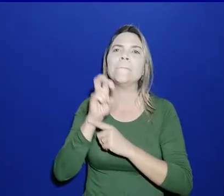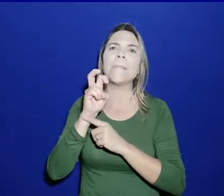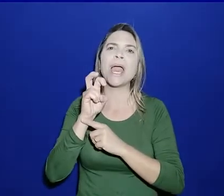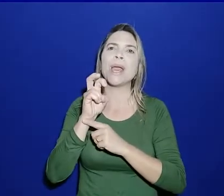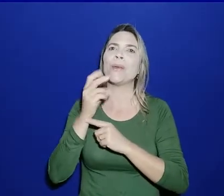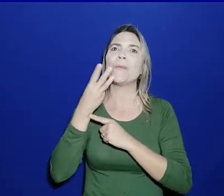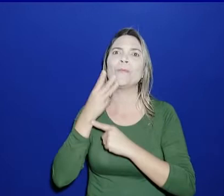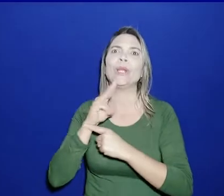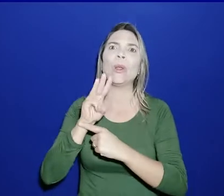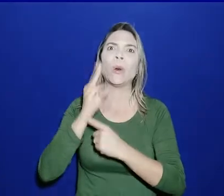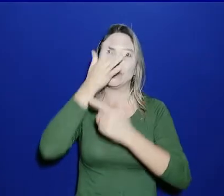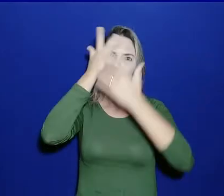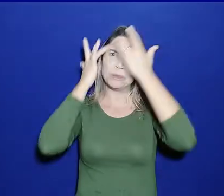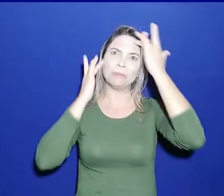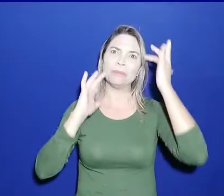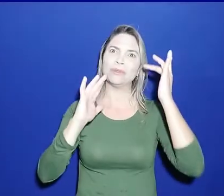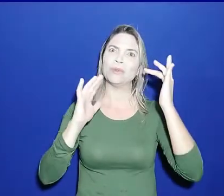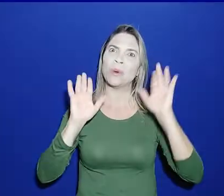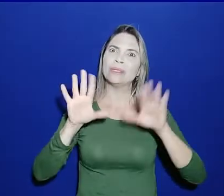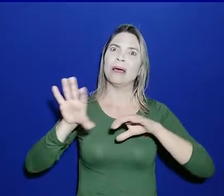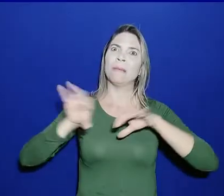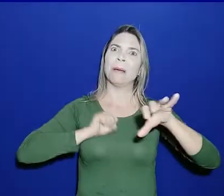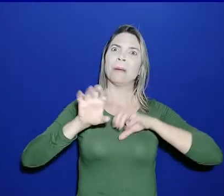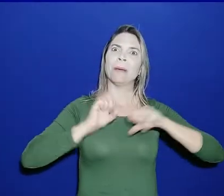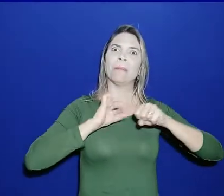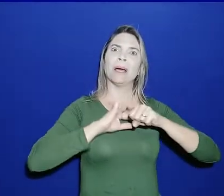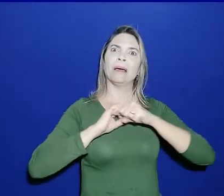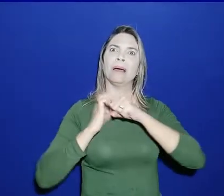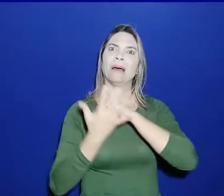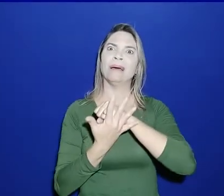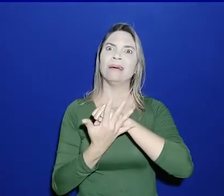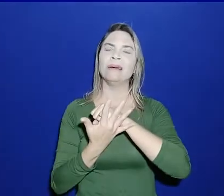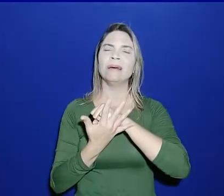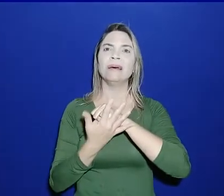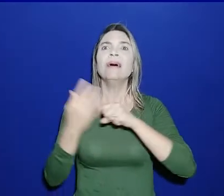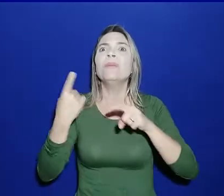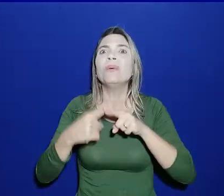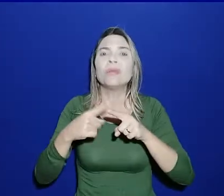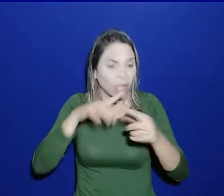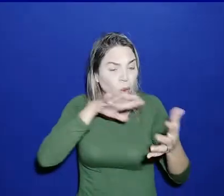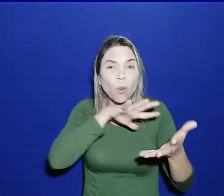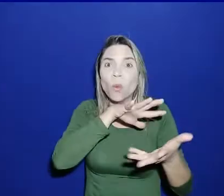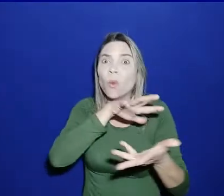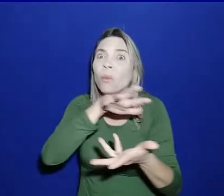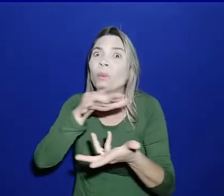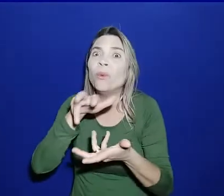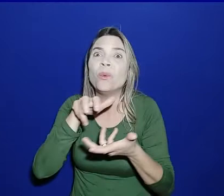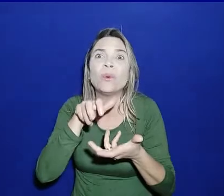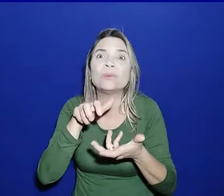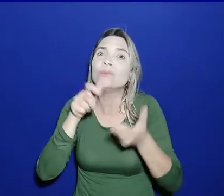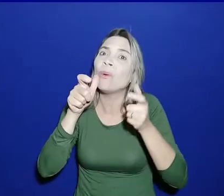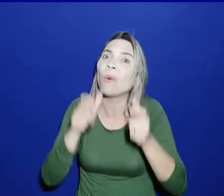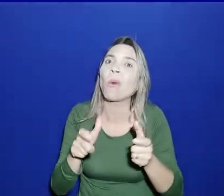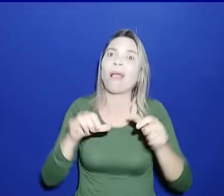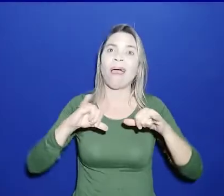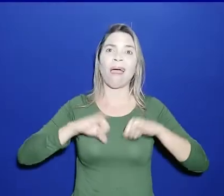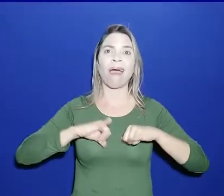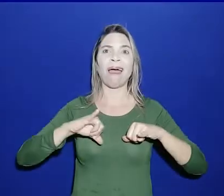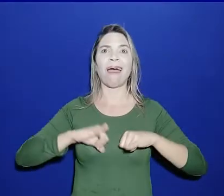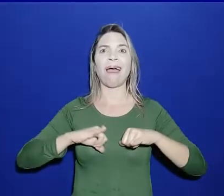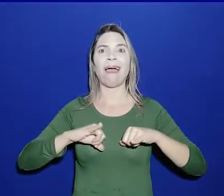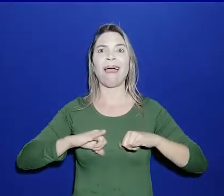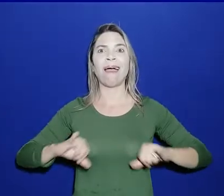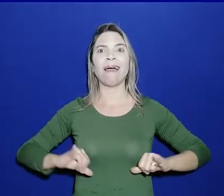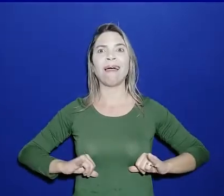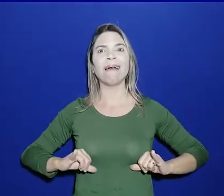E isso serve para que nos lembremos que, na verdade, esse mundo é um mundo de sofrimentos. O pecado fez isso.